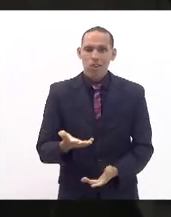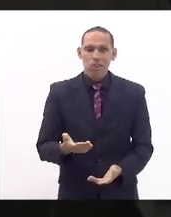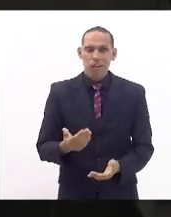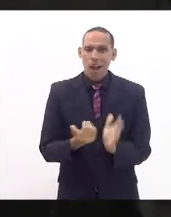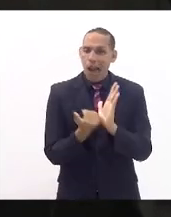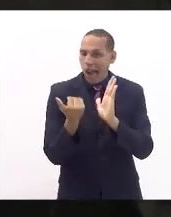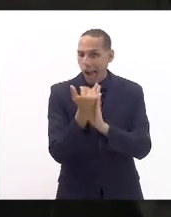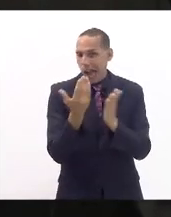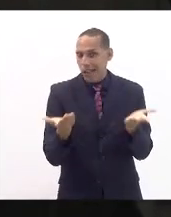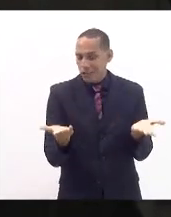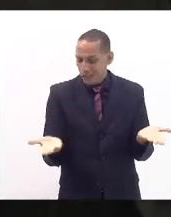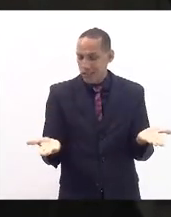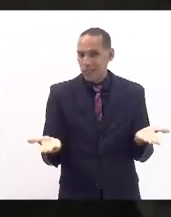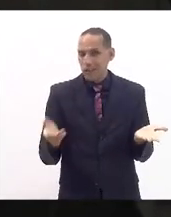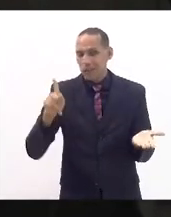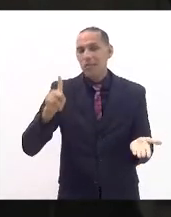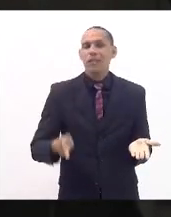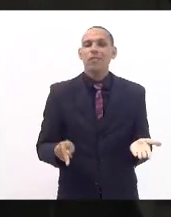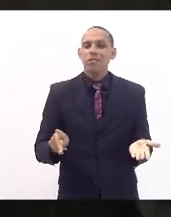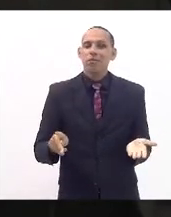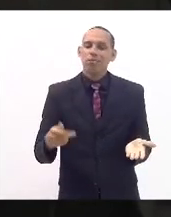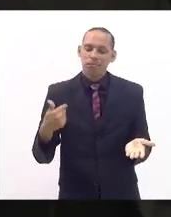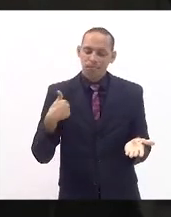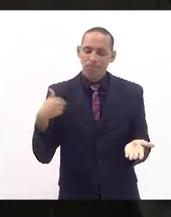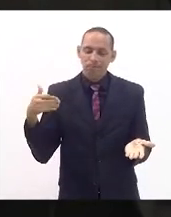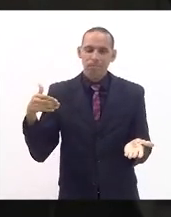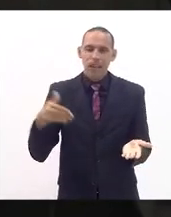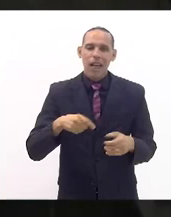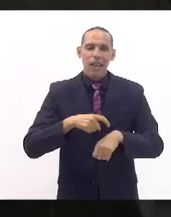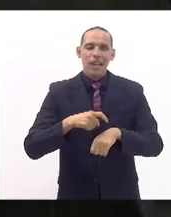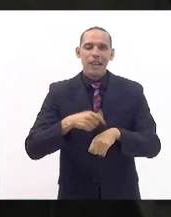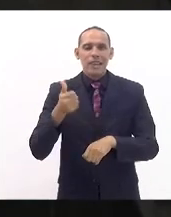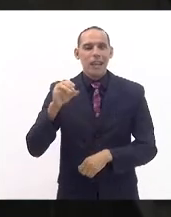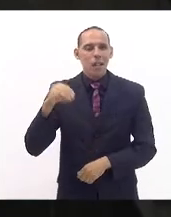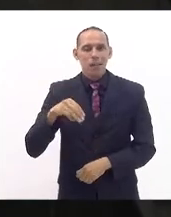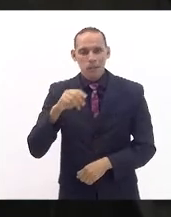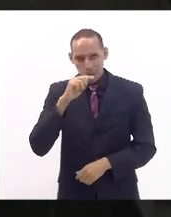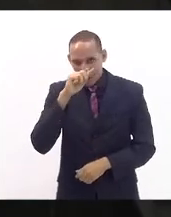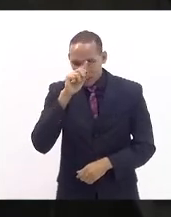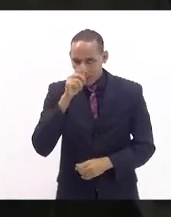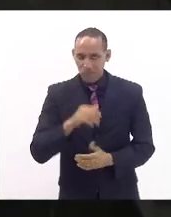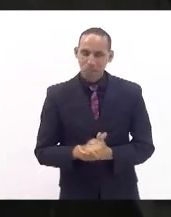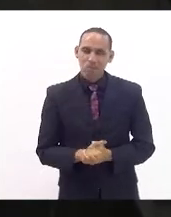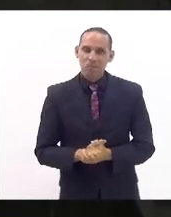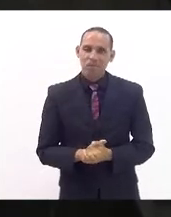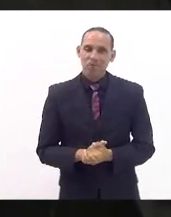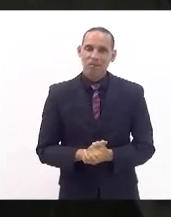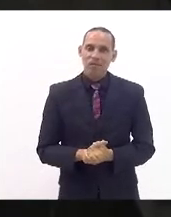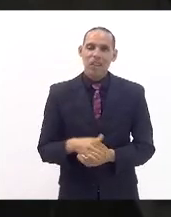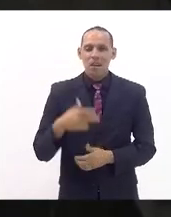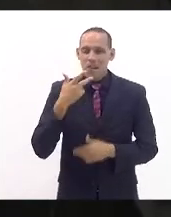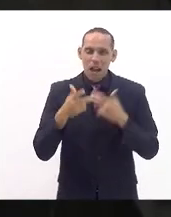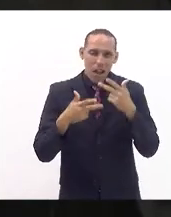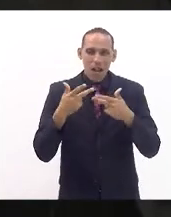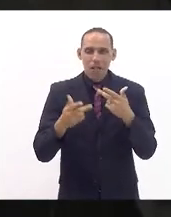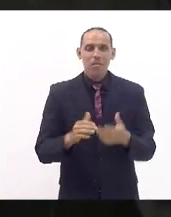incompetência. Então, senhora presidente, fica aqui no meu tempo de 10 minutos, né, essa fala